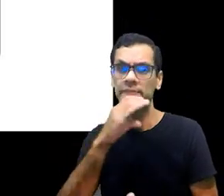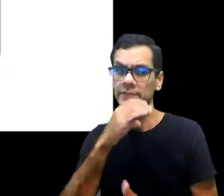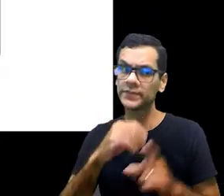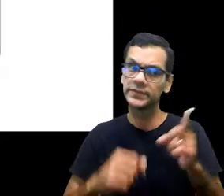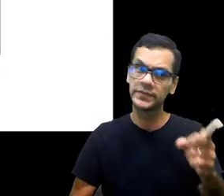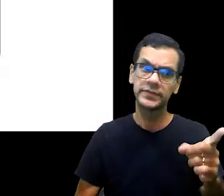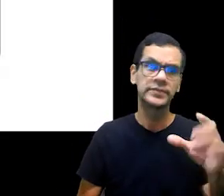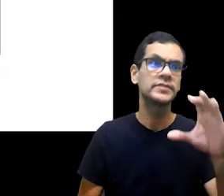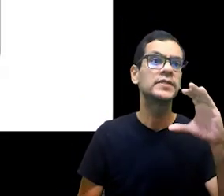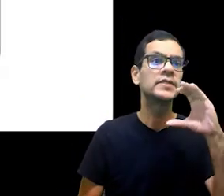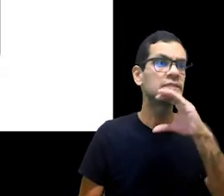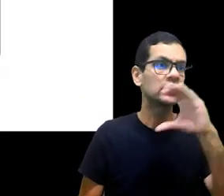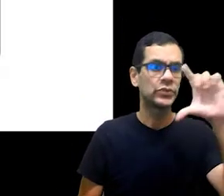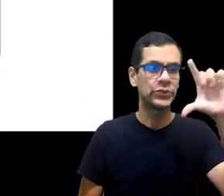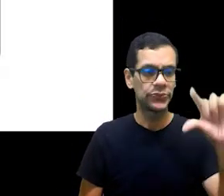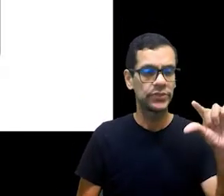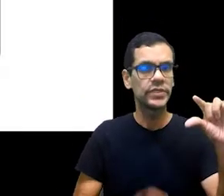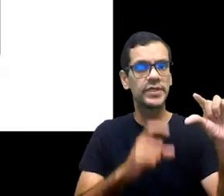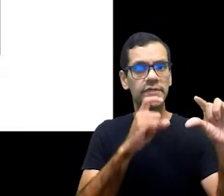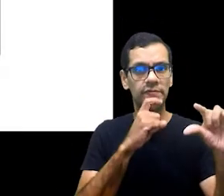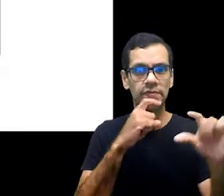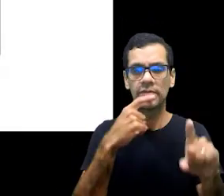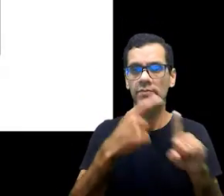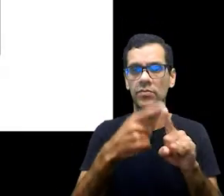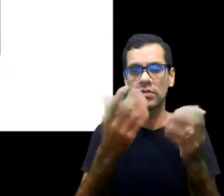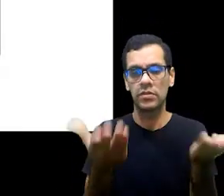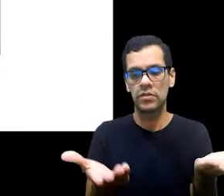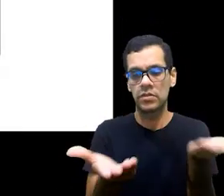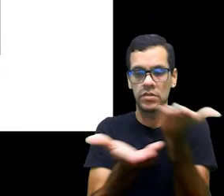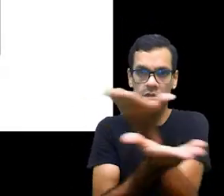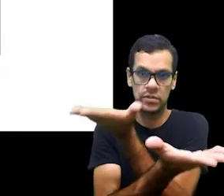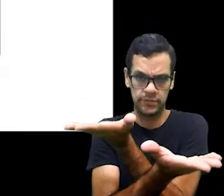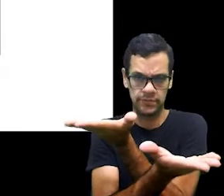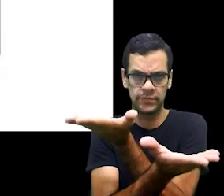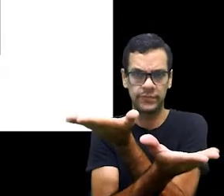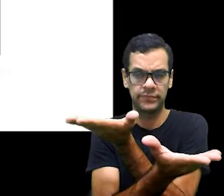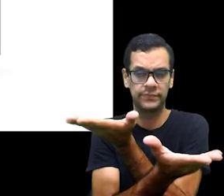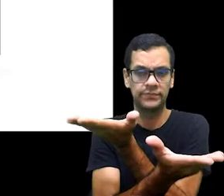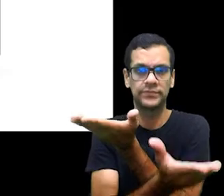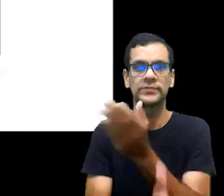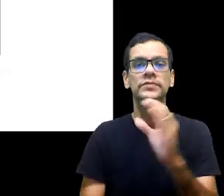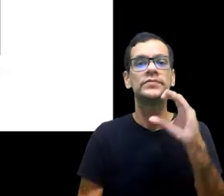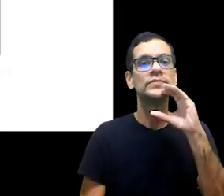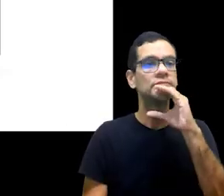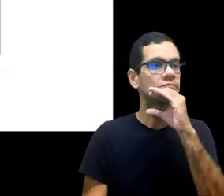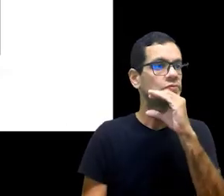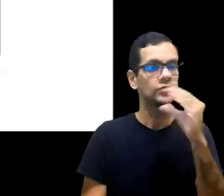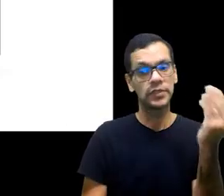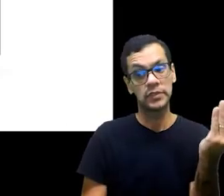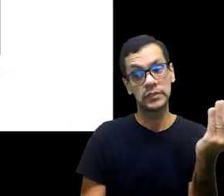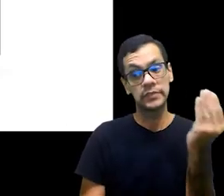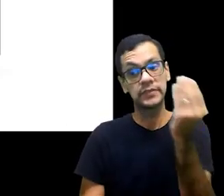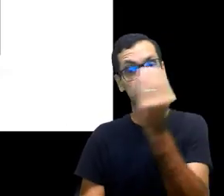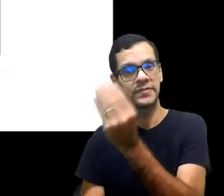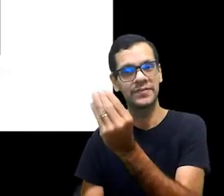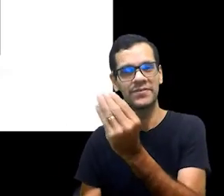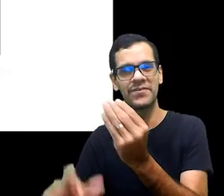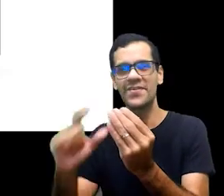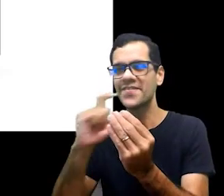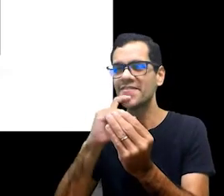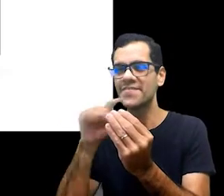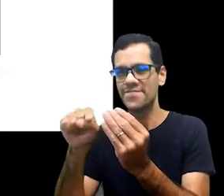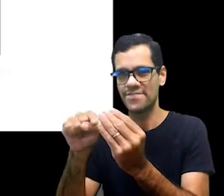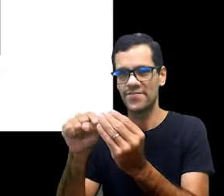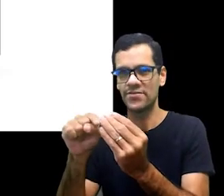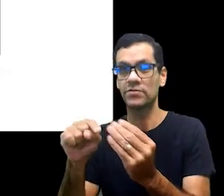é natural que a gente explique que a energia foi transferida de um para o outro. O corpo quente transferiu energia